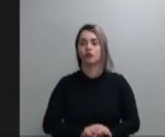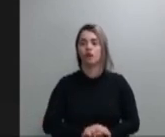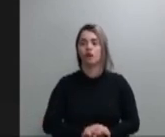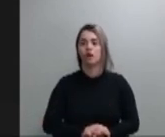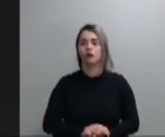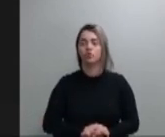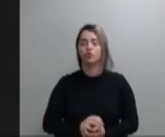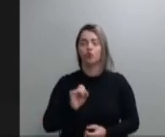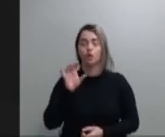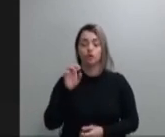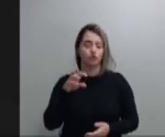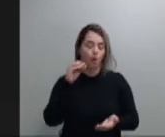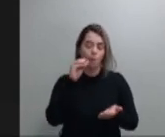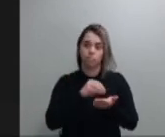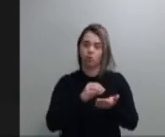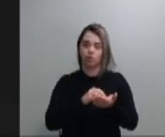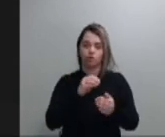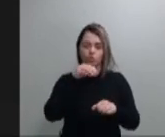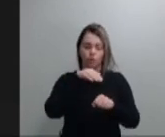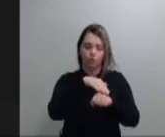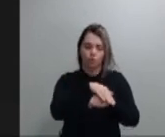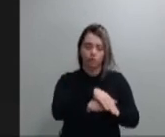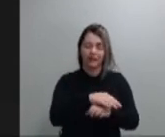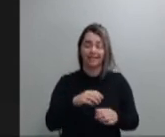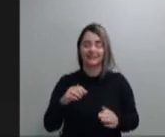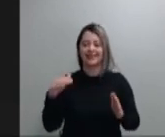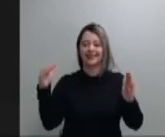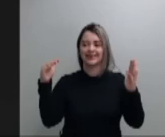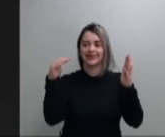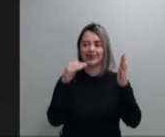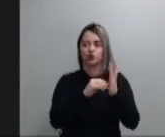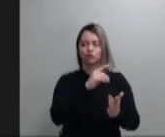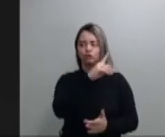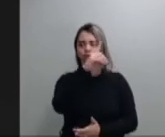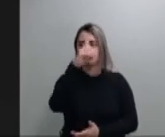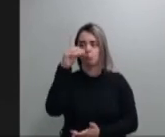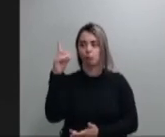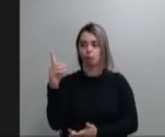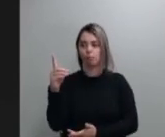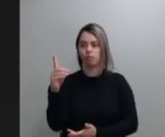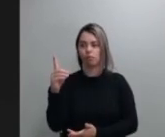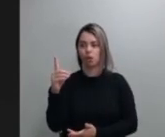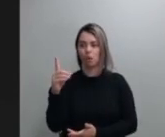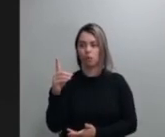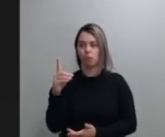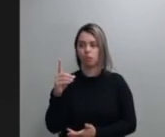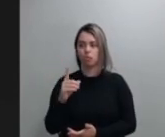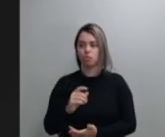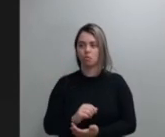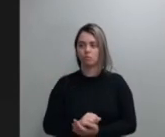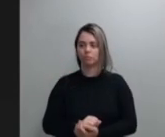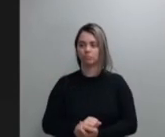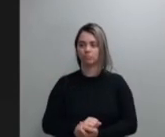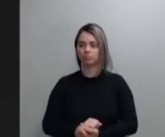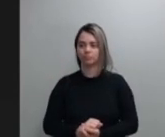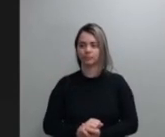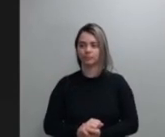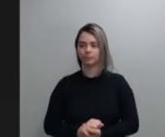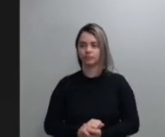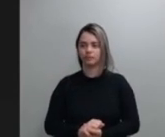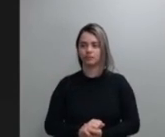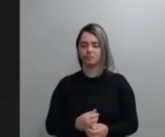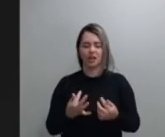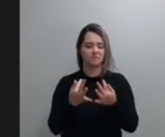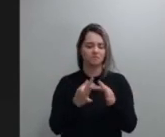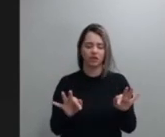incluída no cálculo até a data da expedição do precatório enfim ela insiste